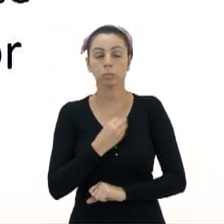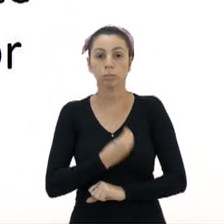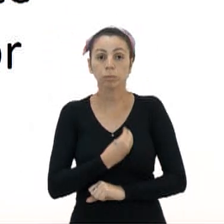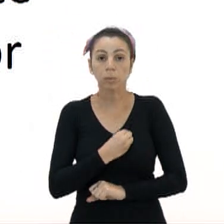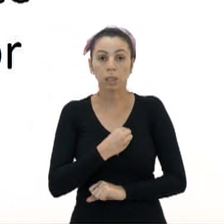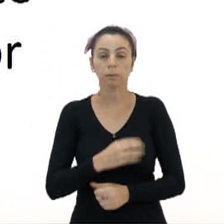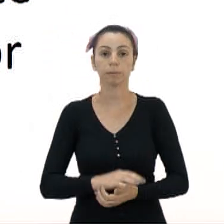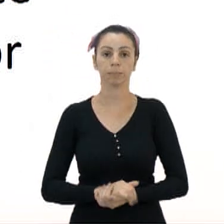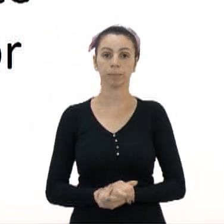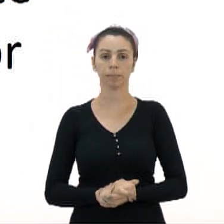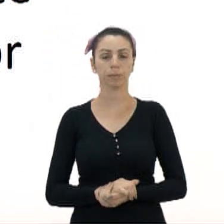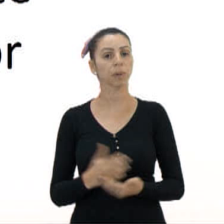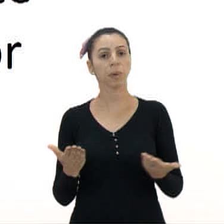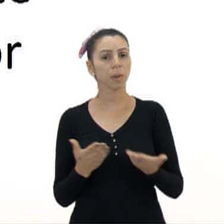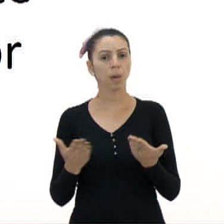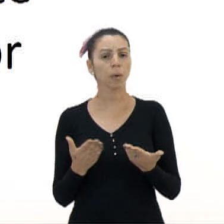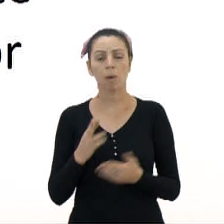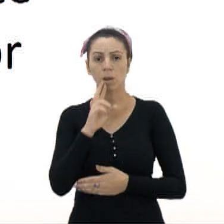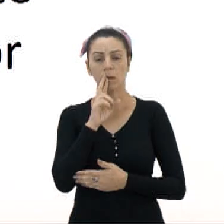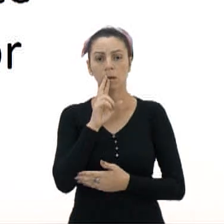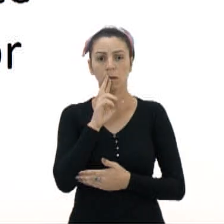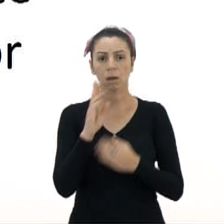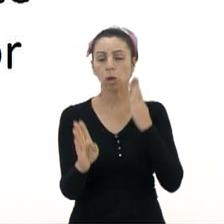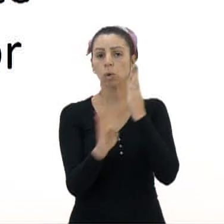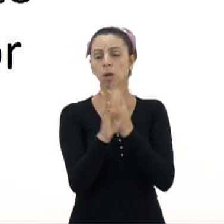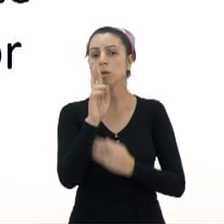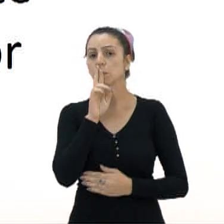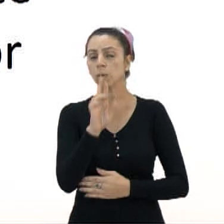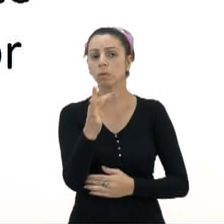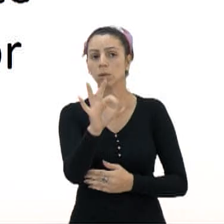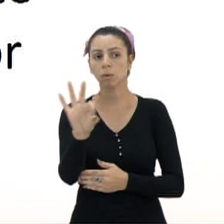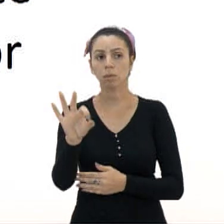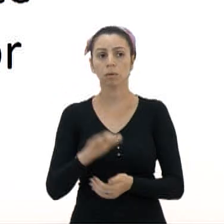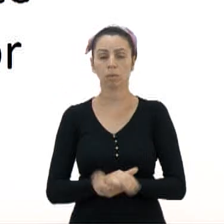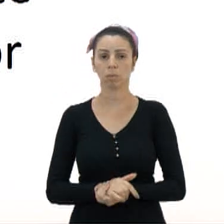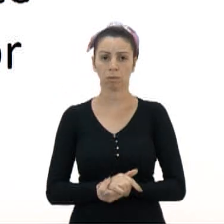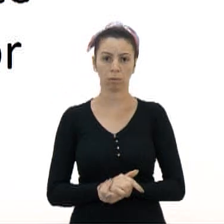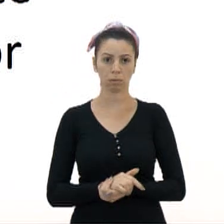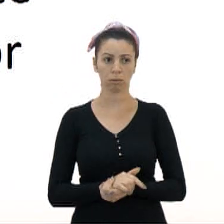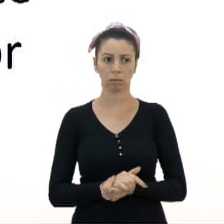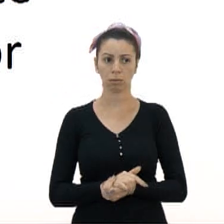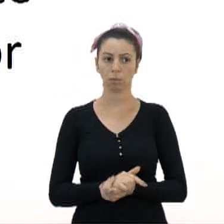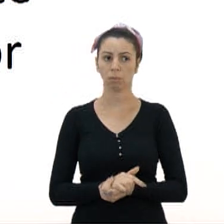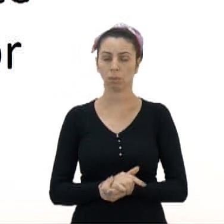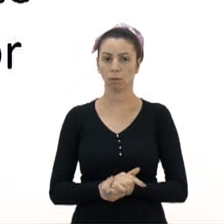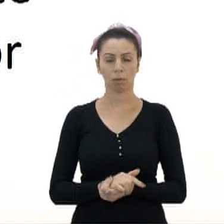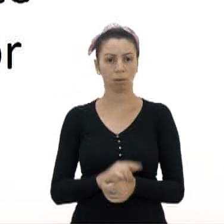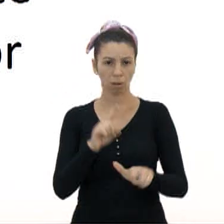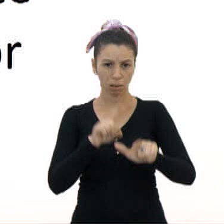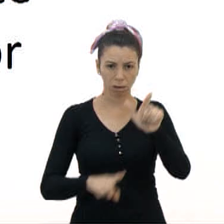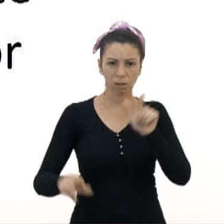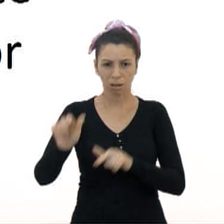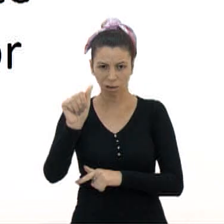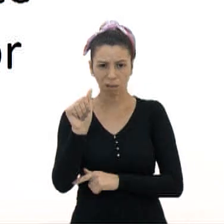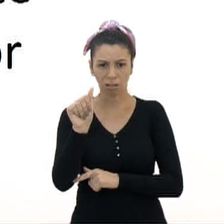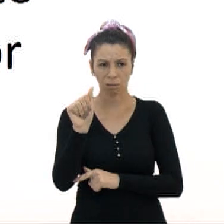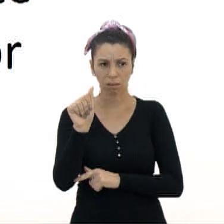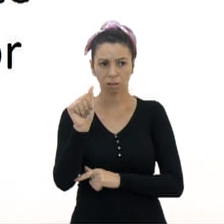E agora? Qual que é a resposta correta? Pessoal, posição refere-se à reforma protestante e ao apoio à Igreja